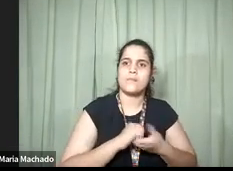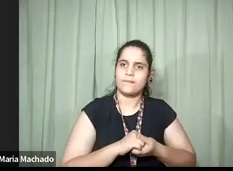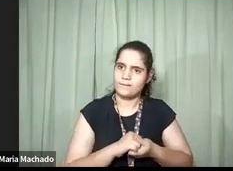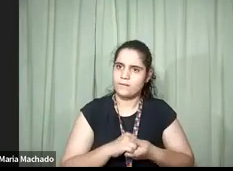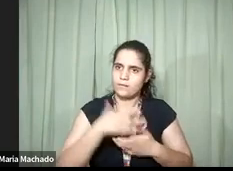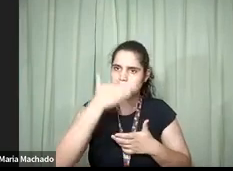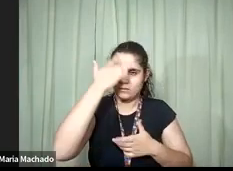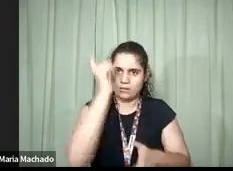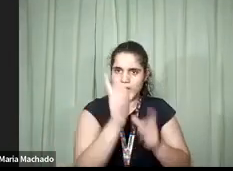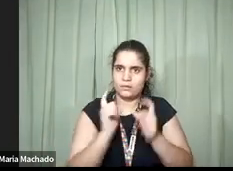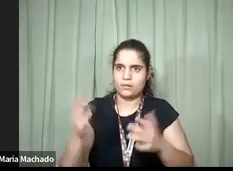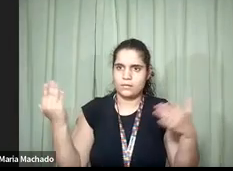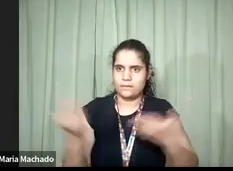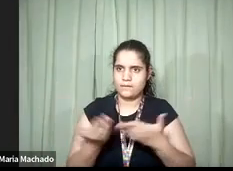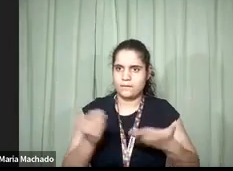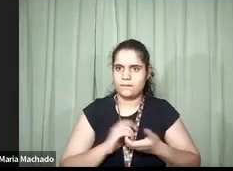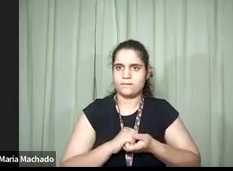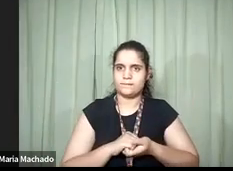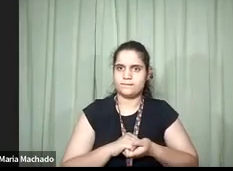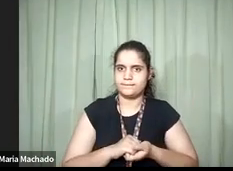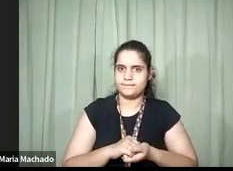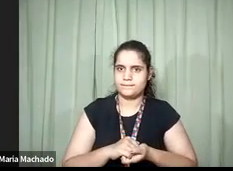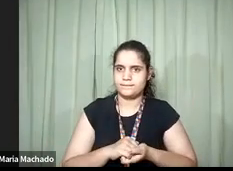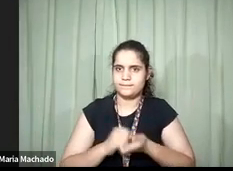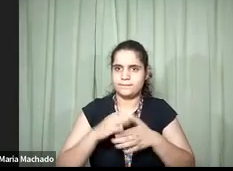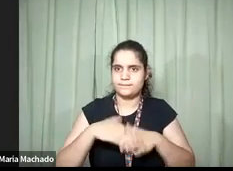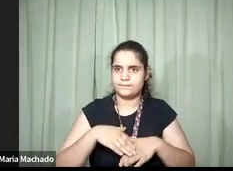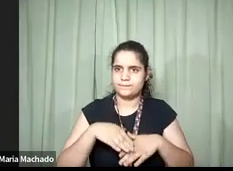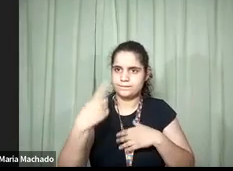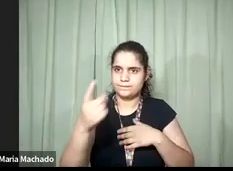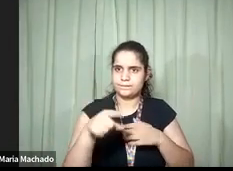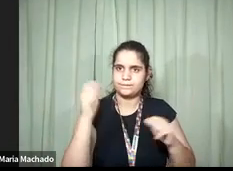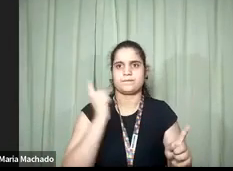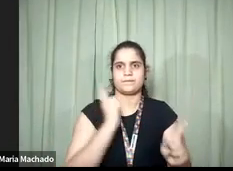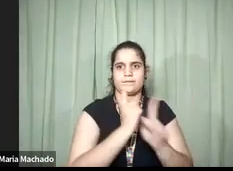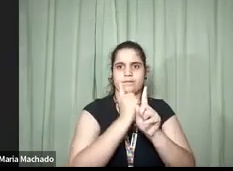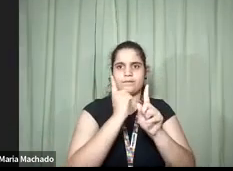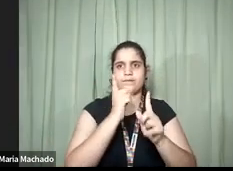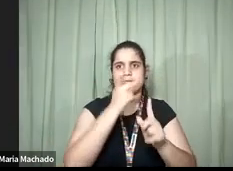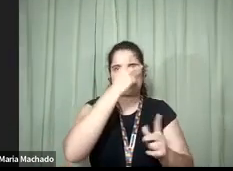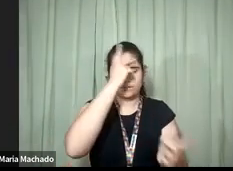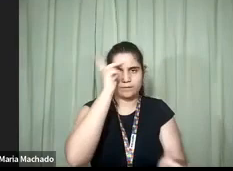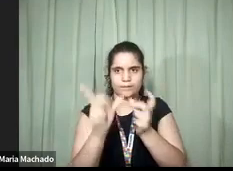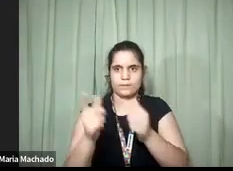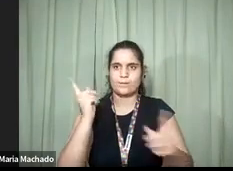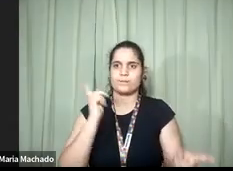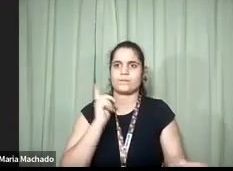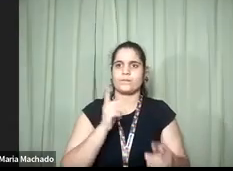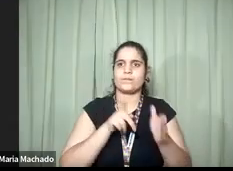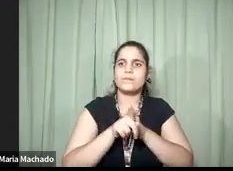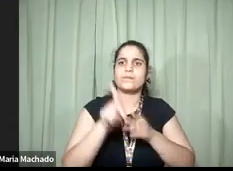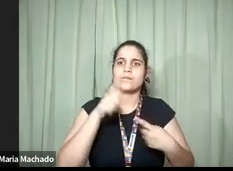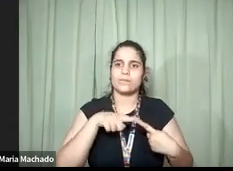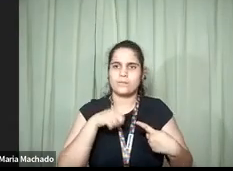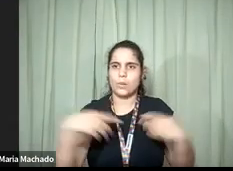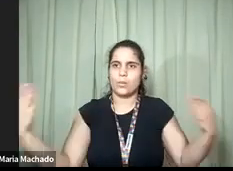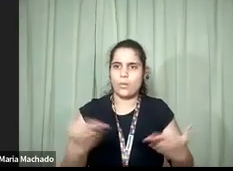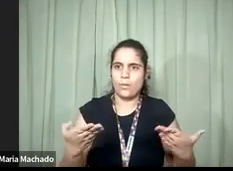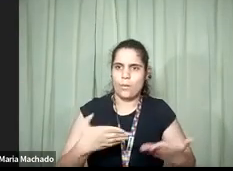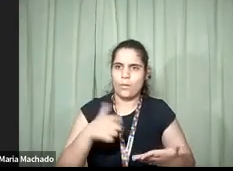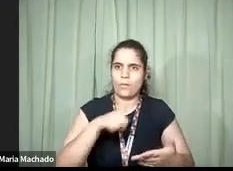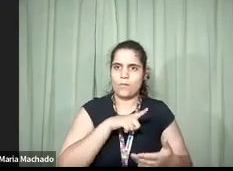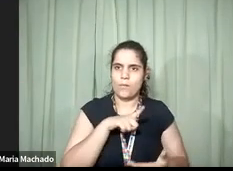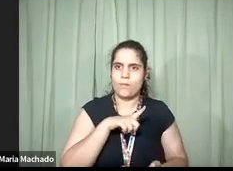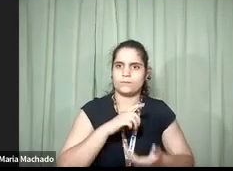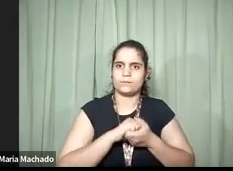pessoas que hoje, muito comum nós encontrarmos pessoas que nos perguntam por que que hoje